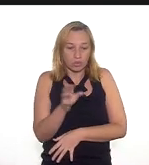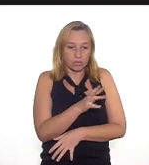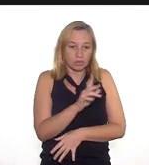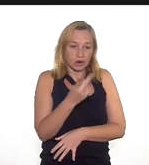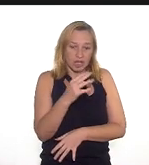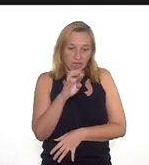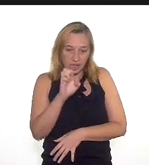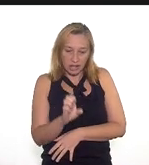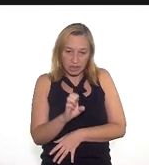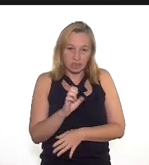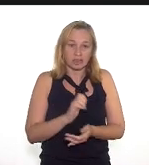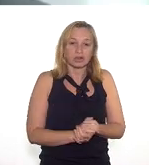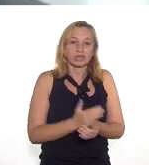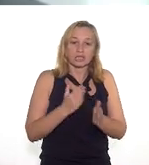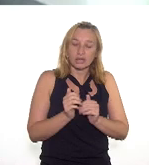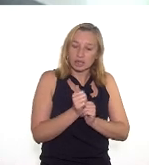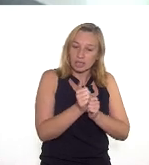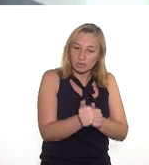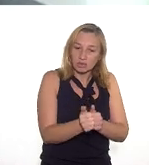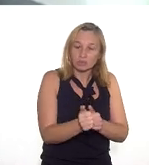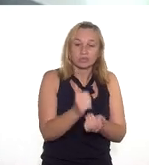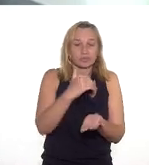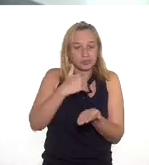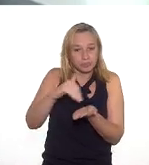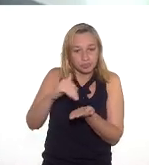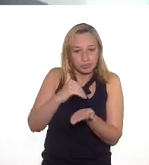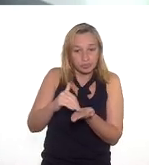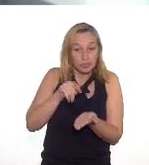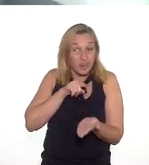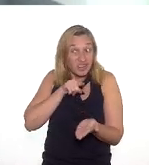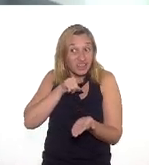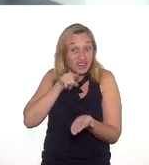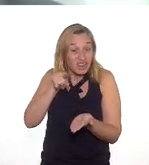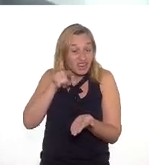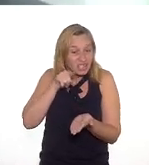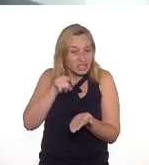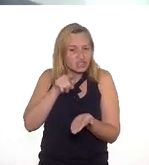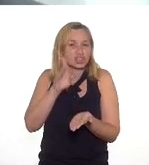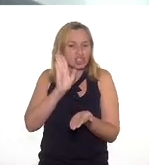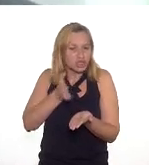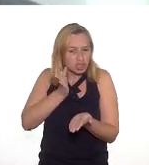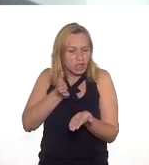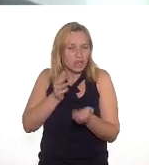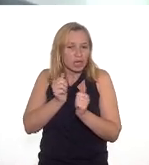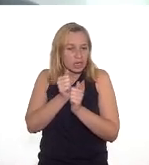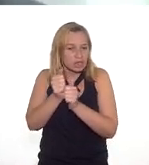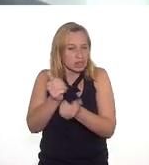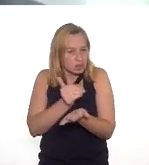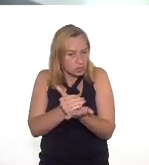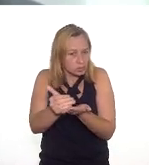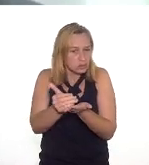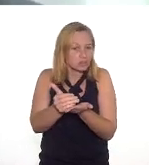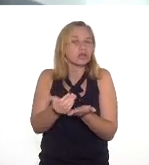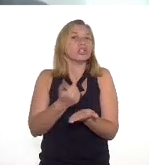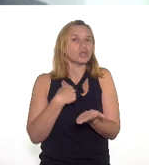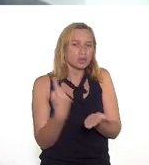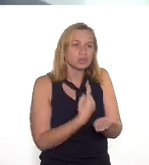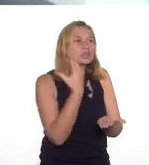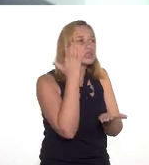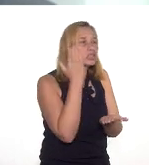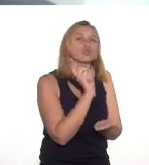ainda, encaminhamos ao secretário para que ele já desse o prosseguimento, que a gente entendia e entende